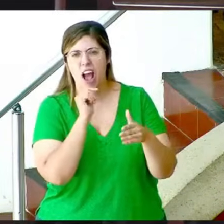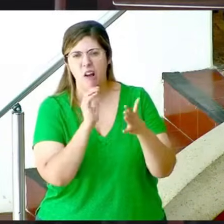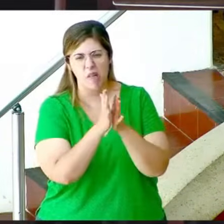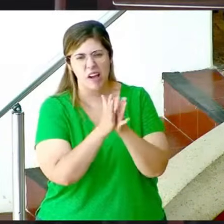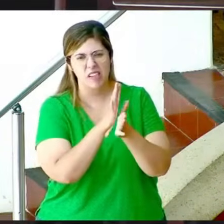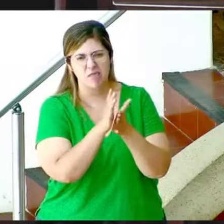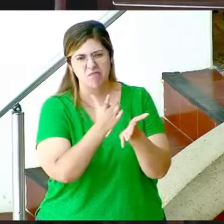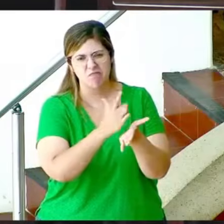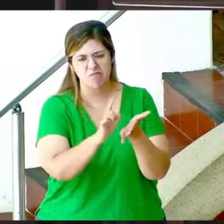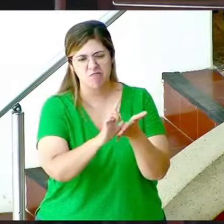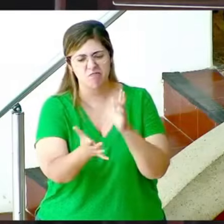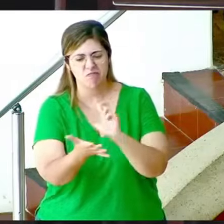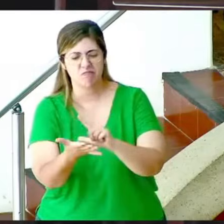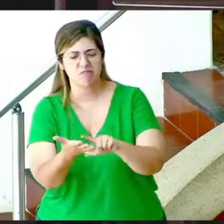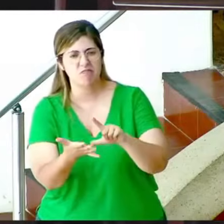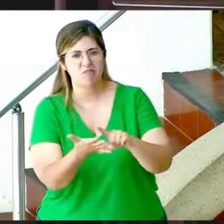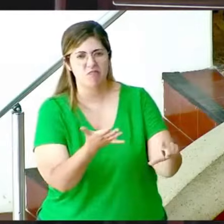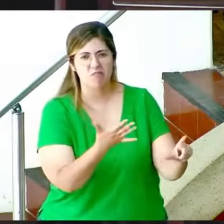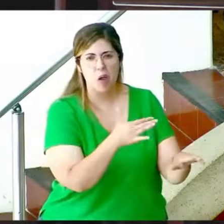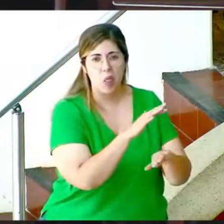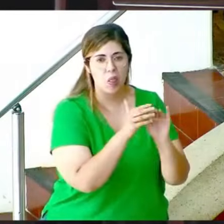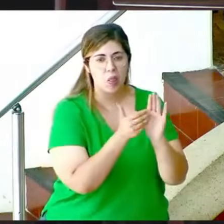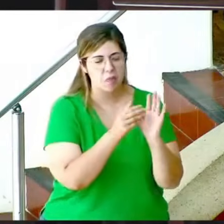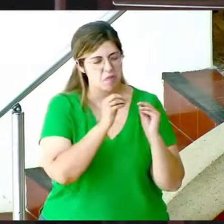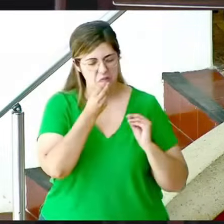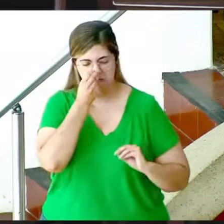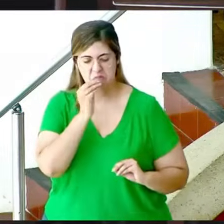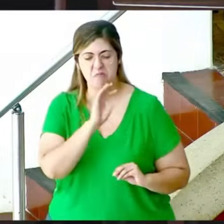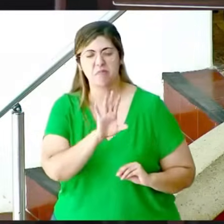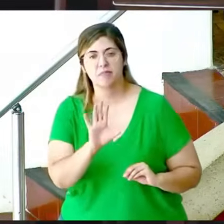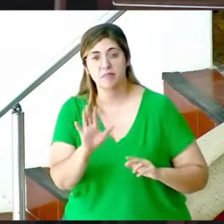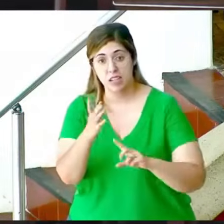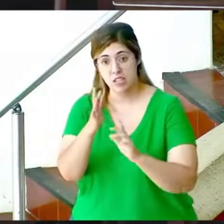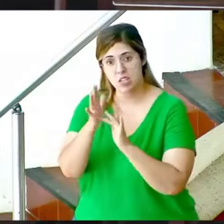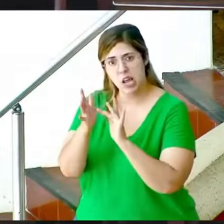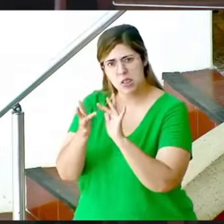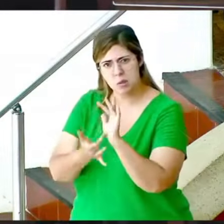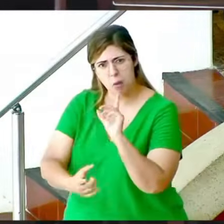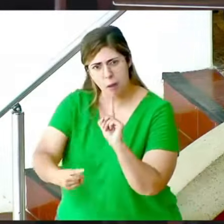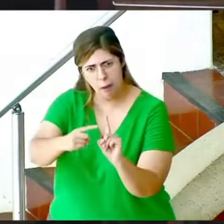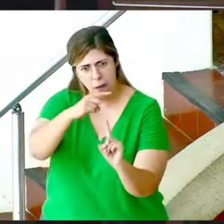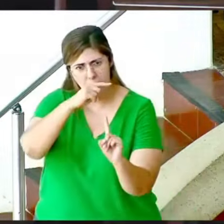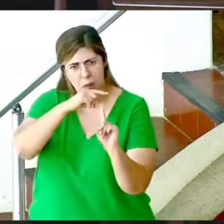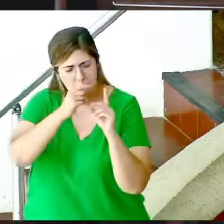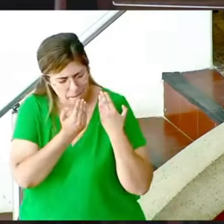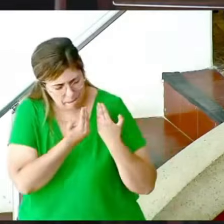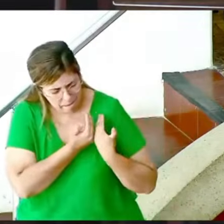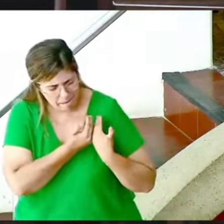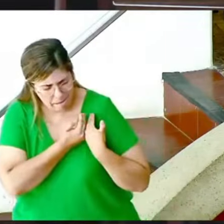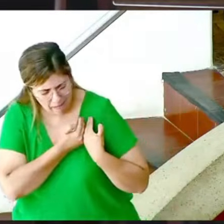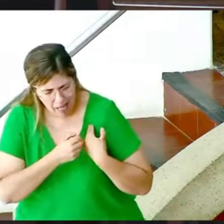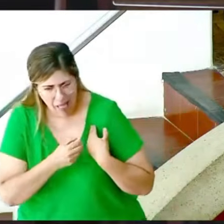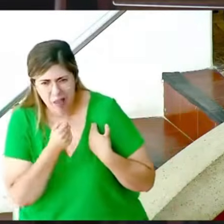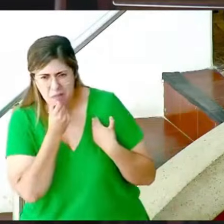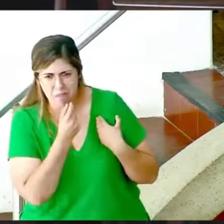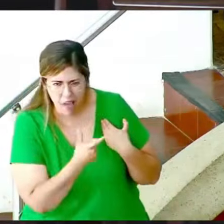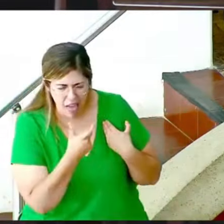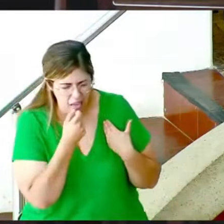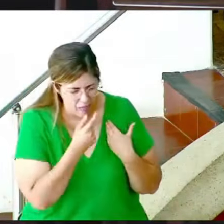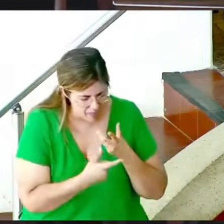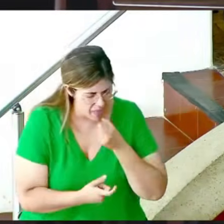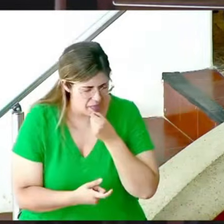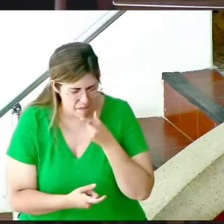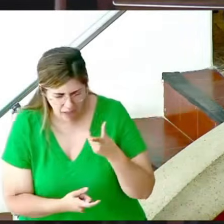suas costas, com uma coroa na sua cabeça, com pessoas cuspindo nele. E então quando ele chegou lá em cima,